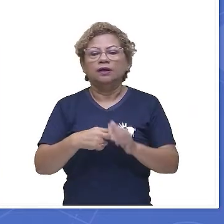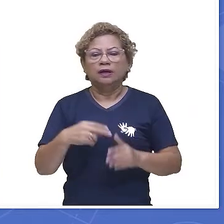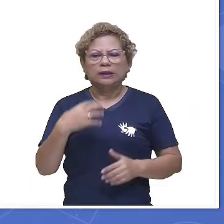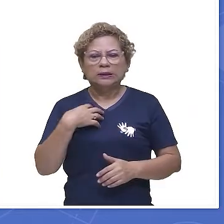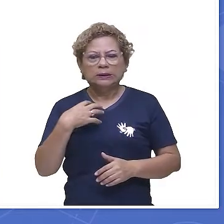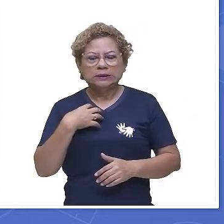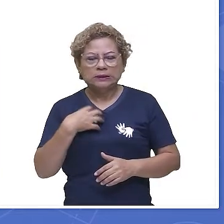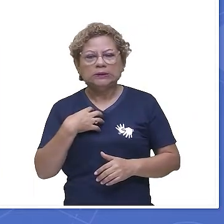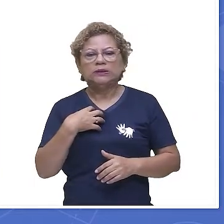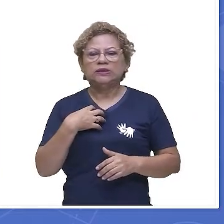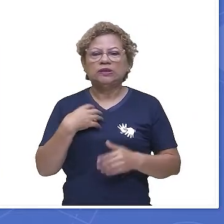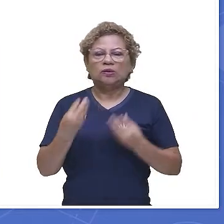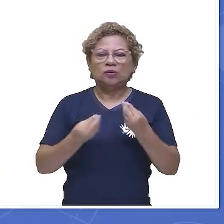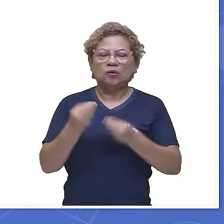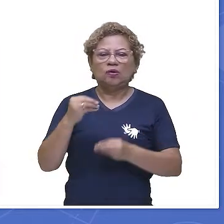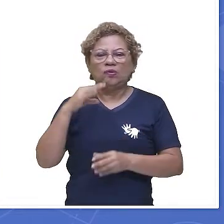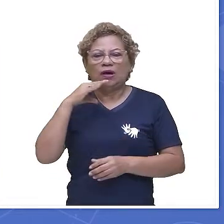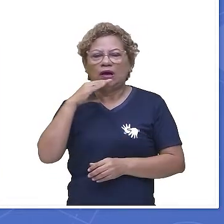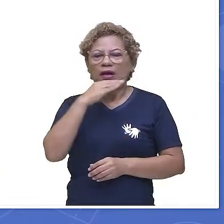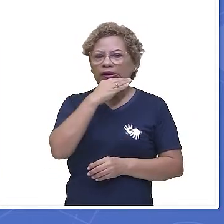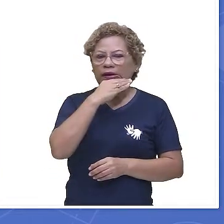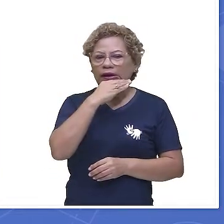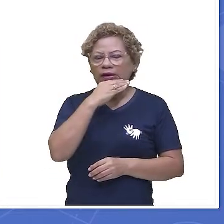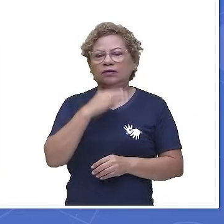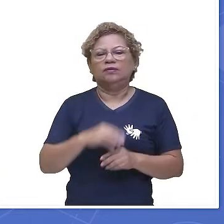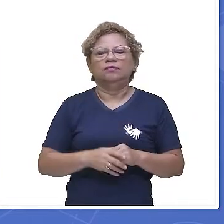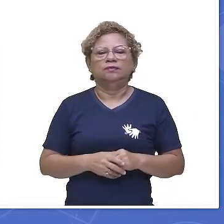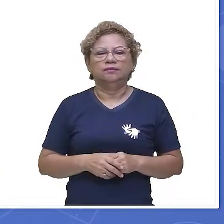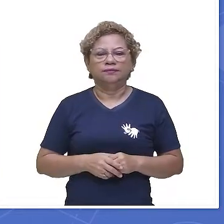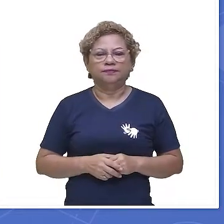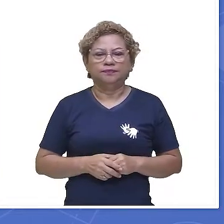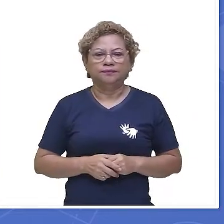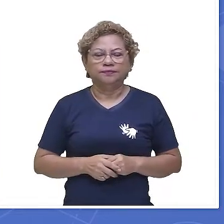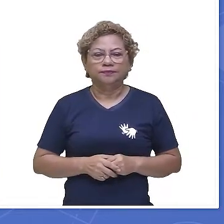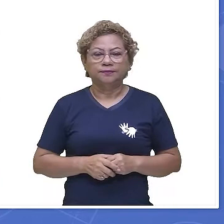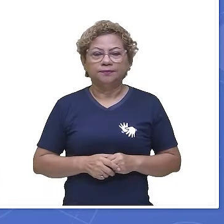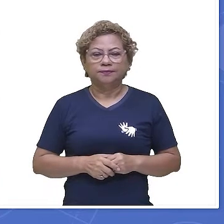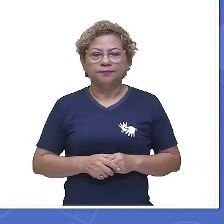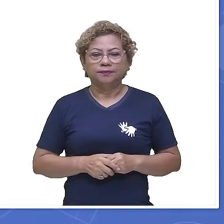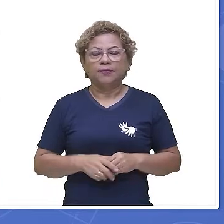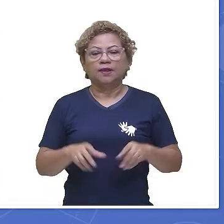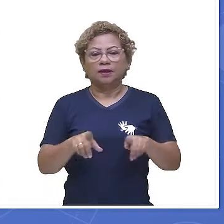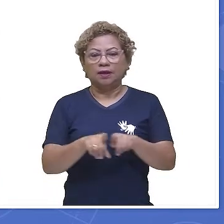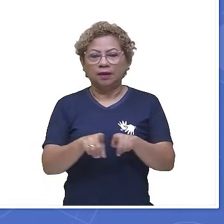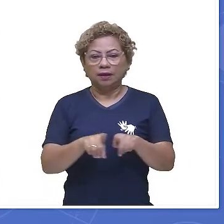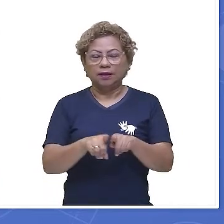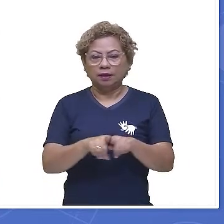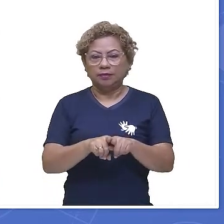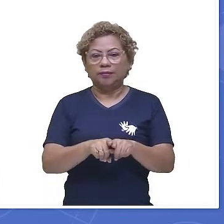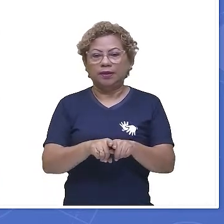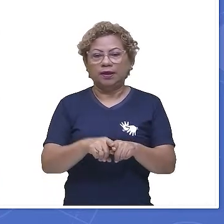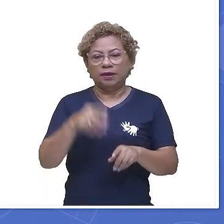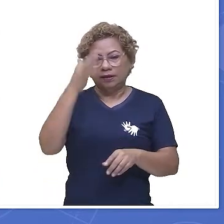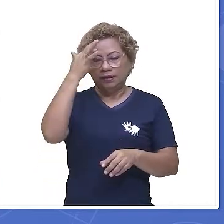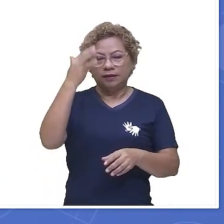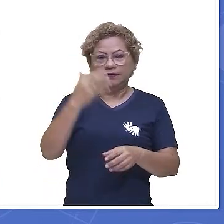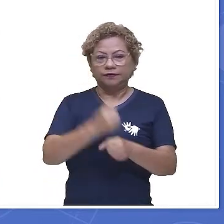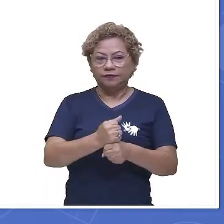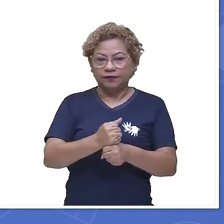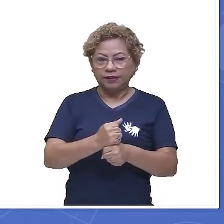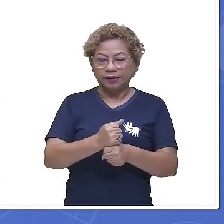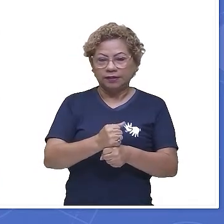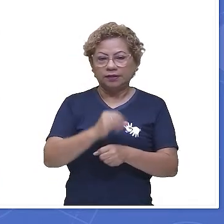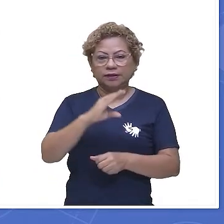né? Temos um termômetro analógico e um digital aí na outra imagem. Também, na física clássica, nós temos a